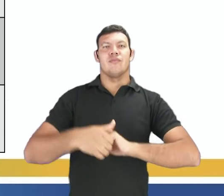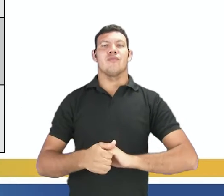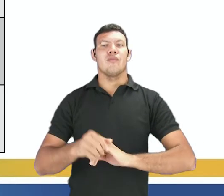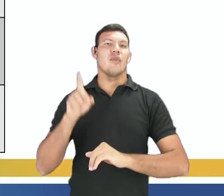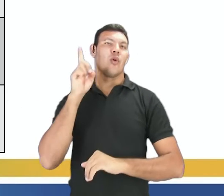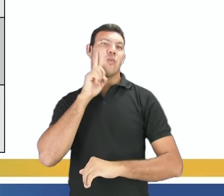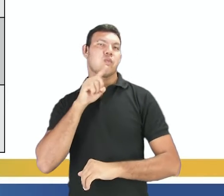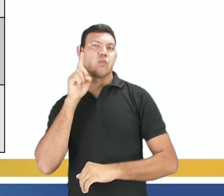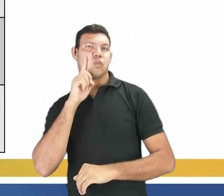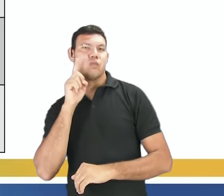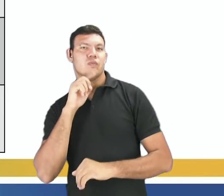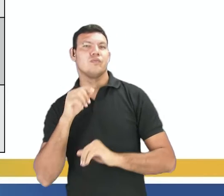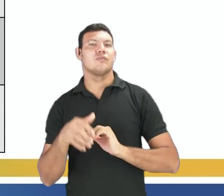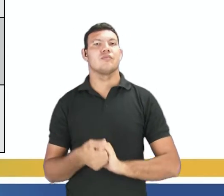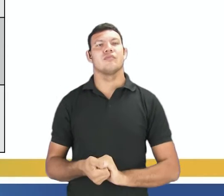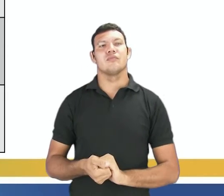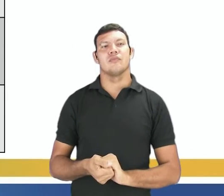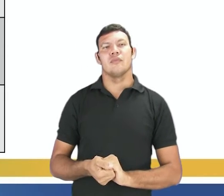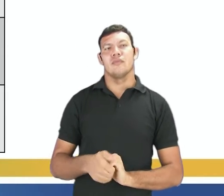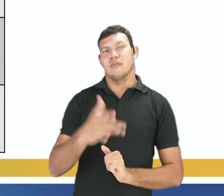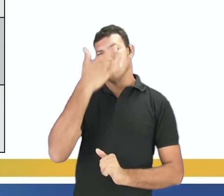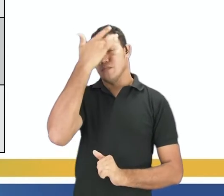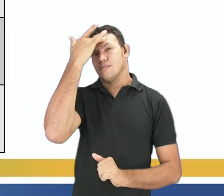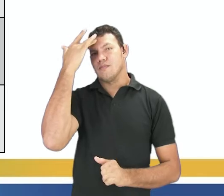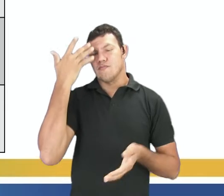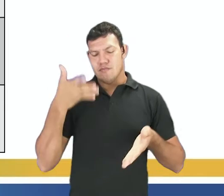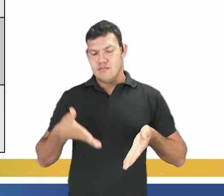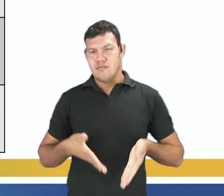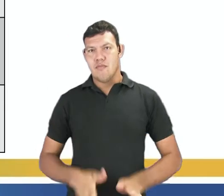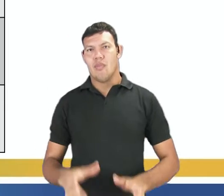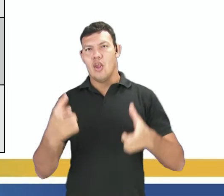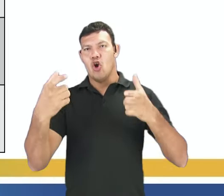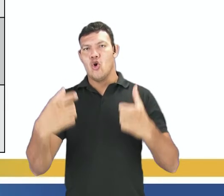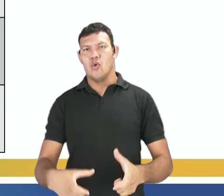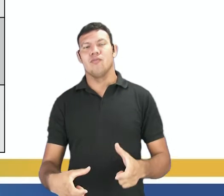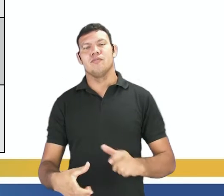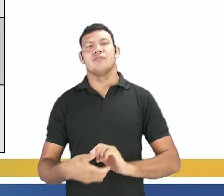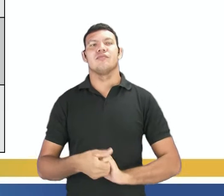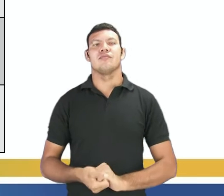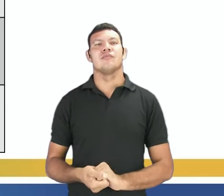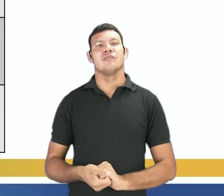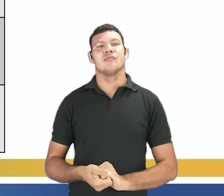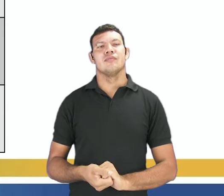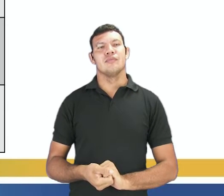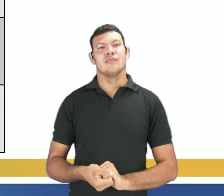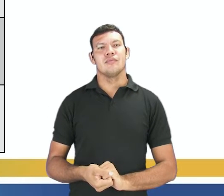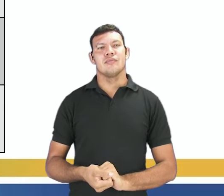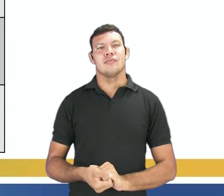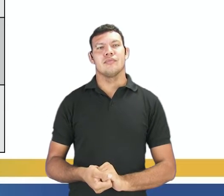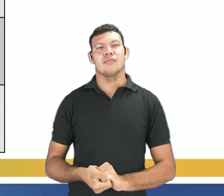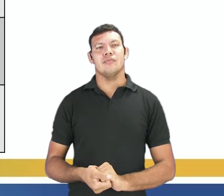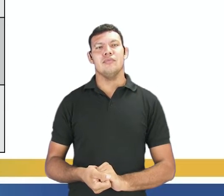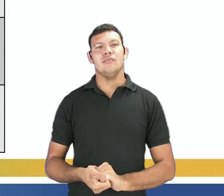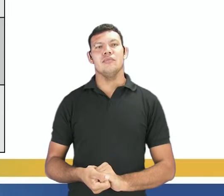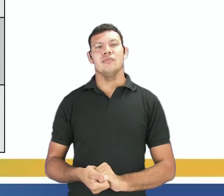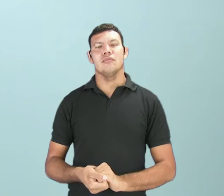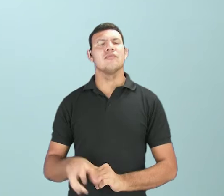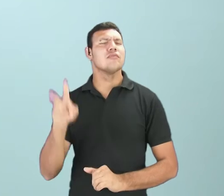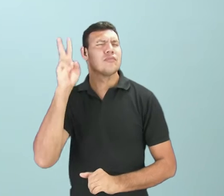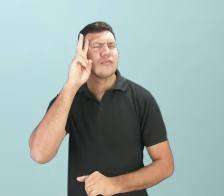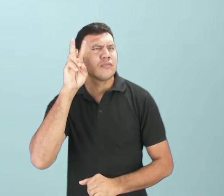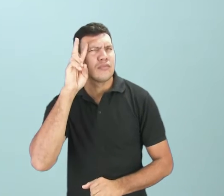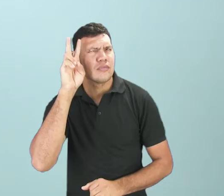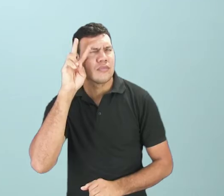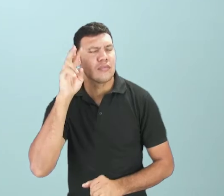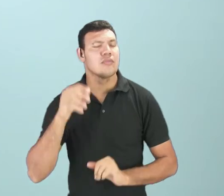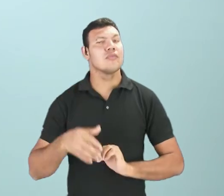nacionalidades, Brazilian, Irish and American, ok? That's it, guys. Deu para relembrar um pouquinho das